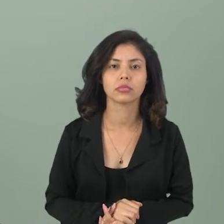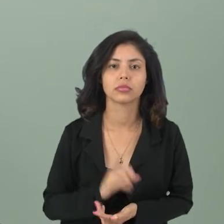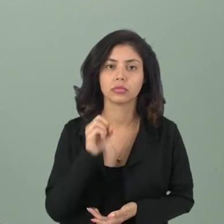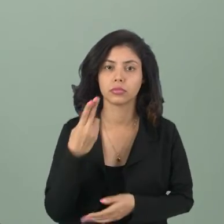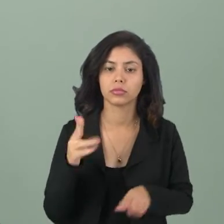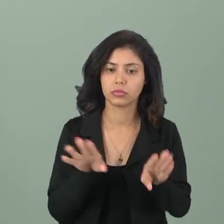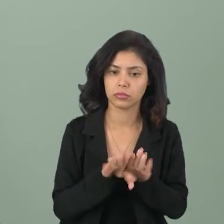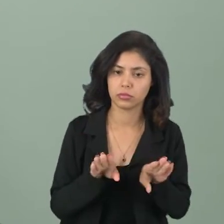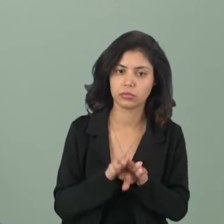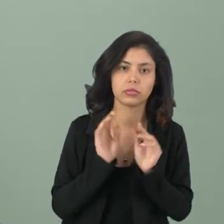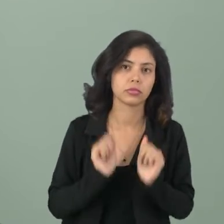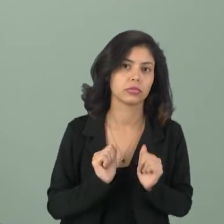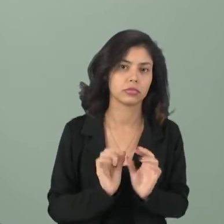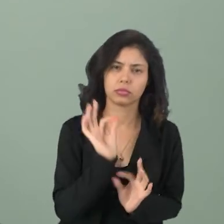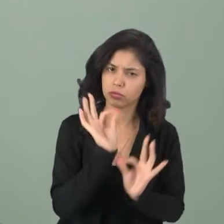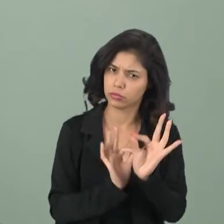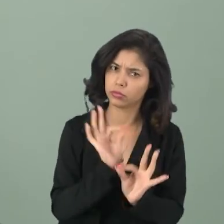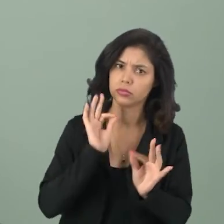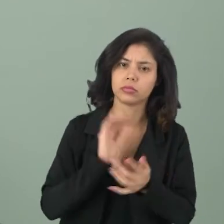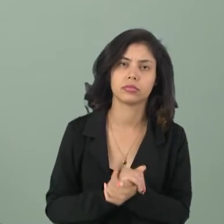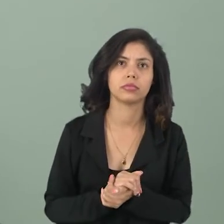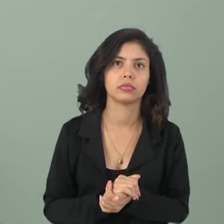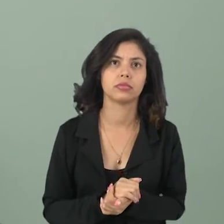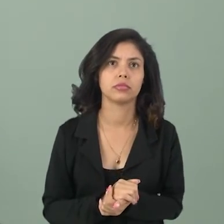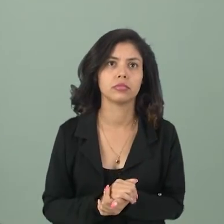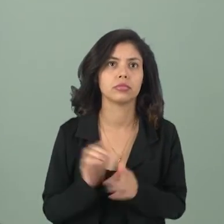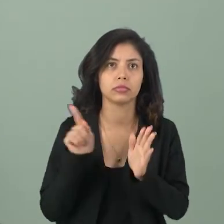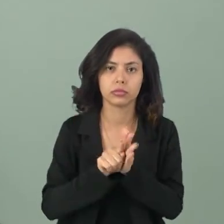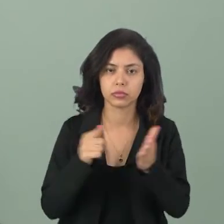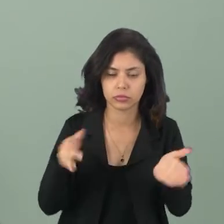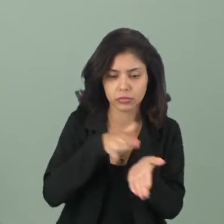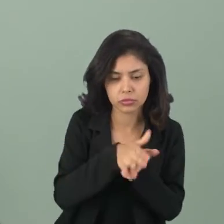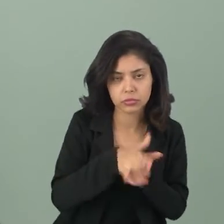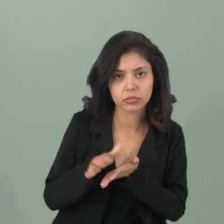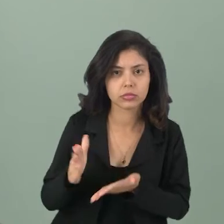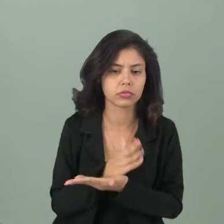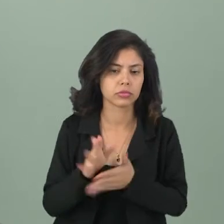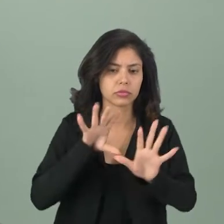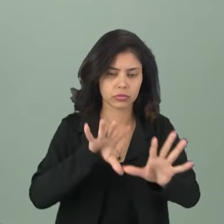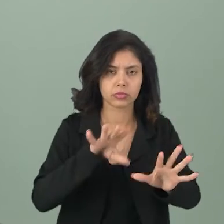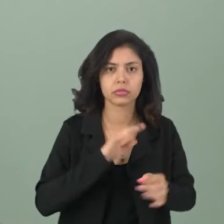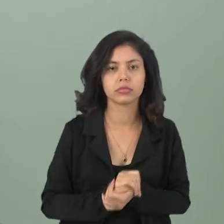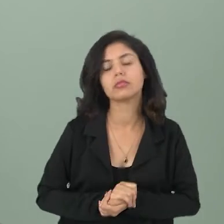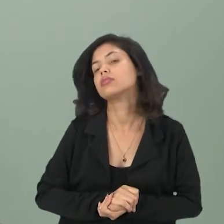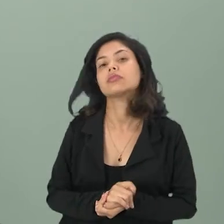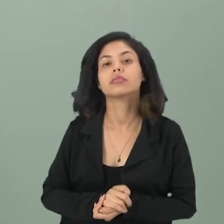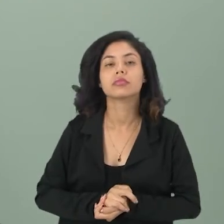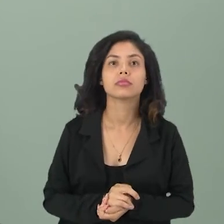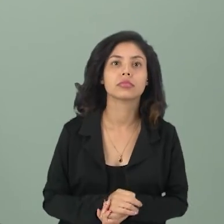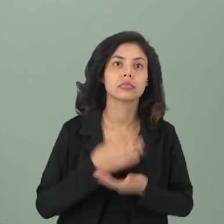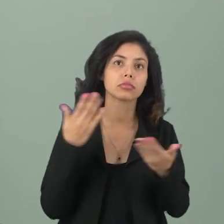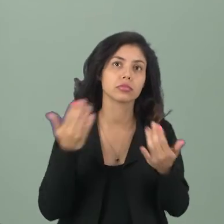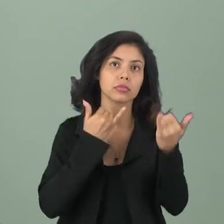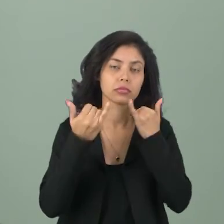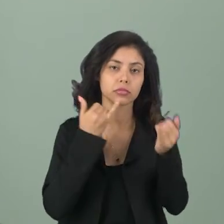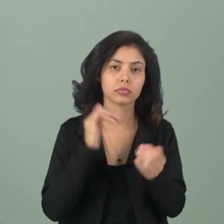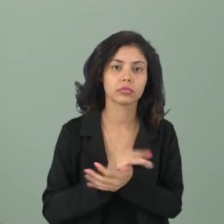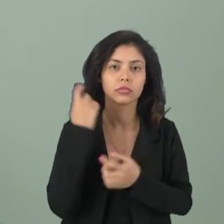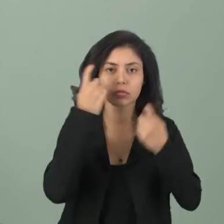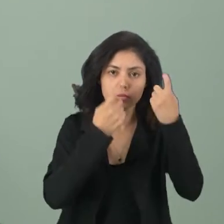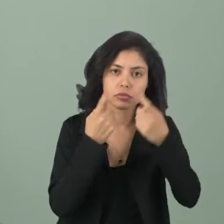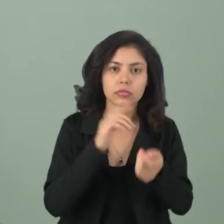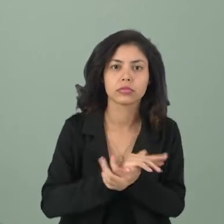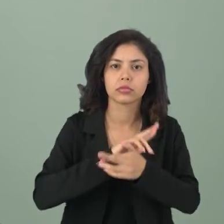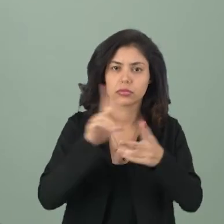ou também possa ou consultar um período de consultar o jornal impresso não é algo do tipo tá então a informações